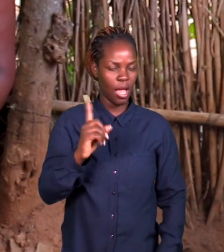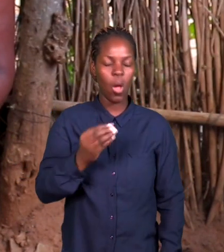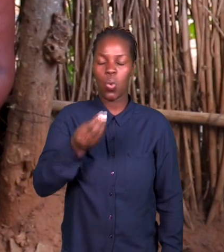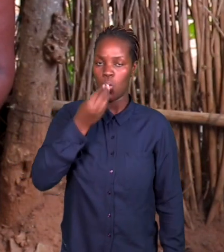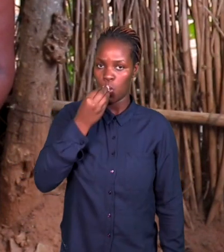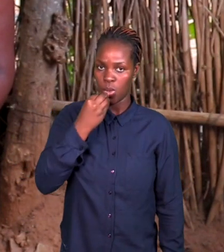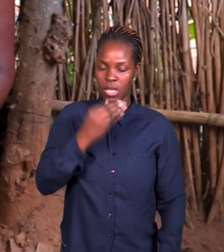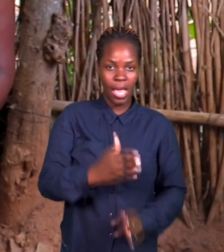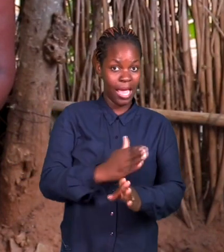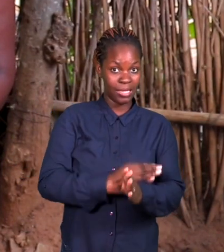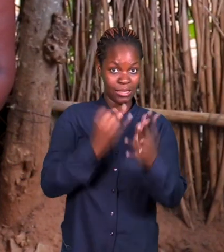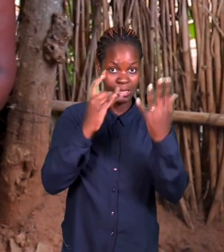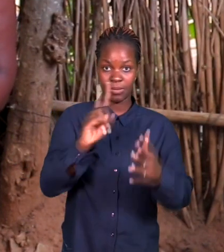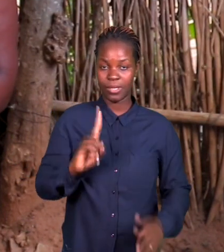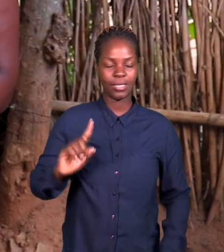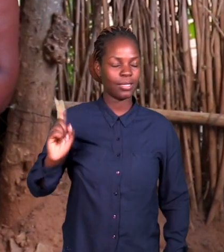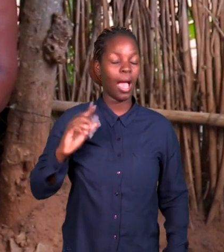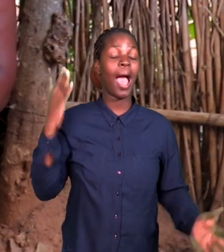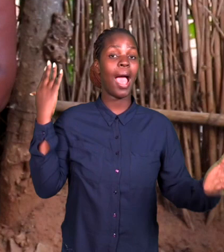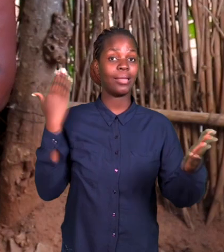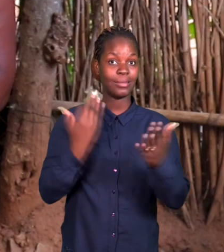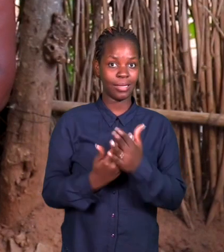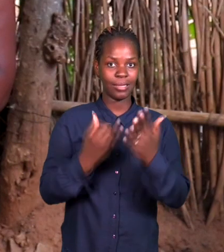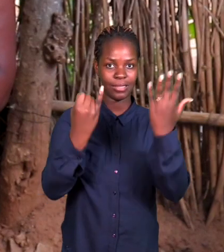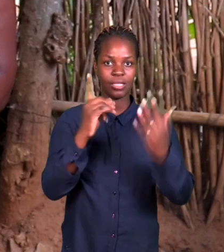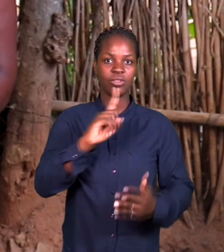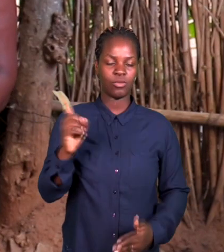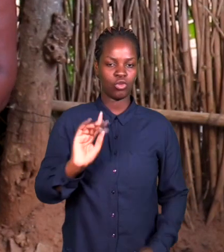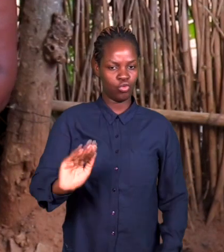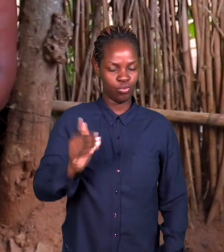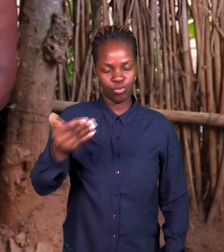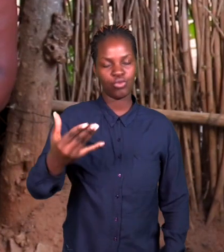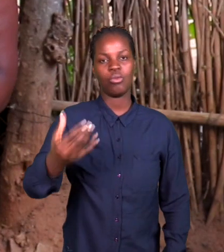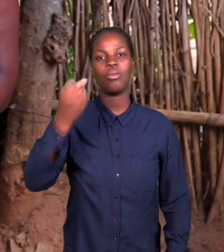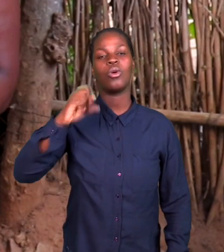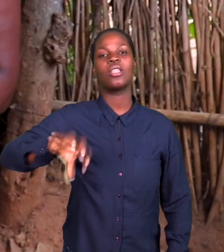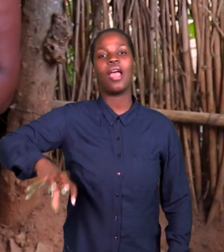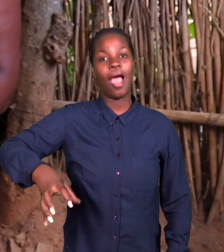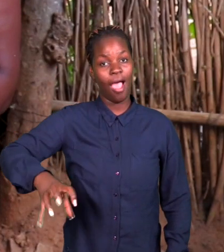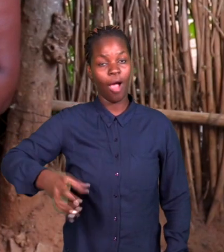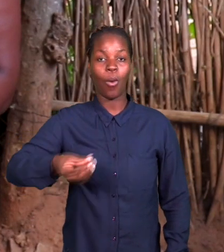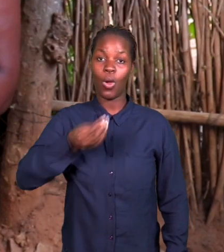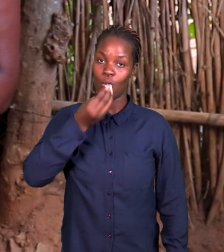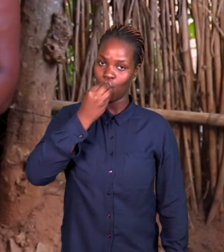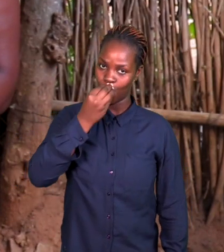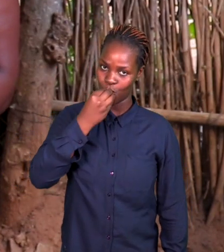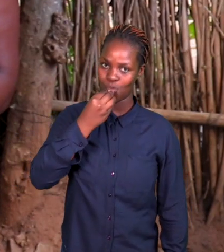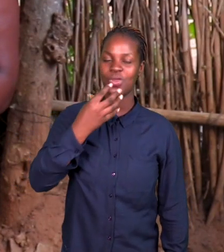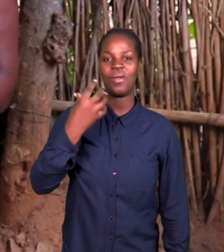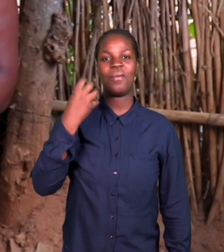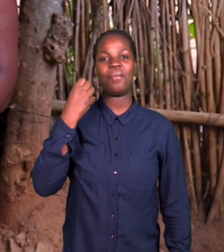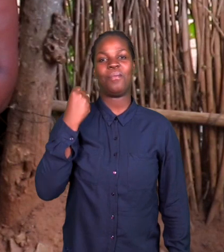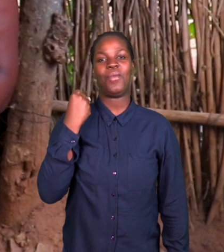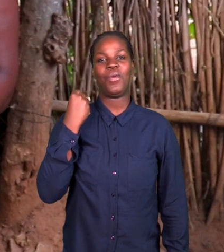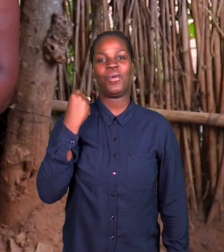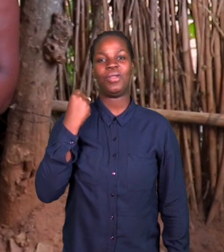a comida em si, até completar os 6 meses. Quando a criança atingir dentro desses 6 meses, já